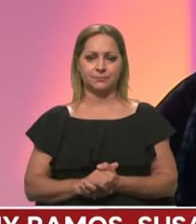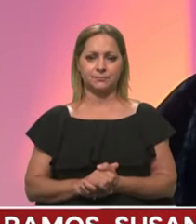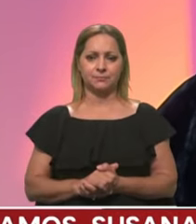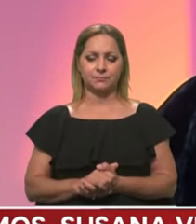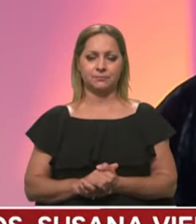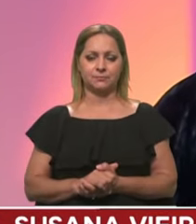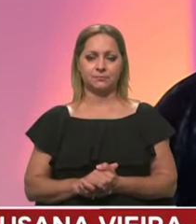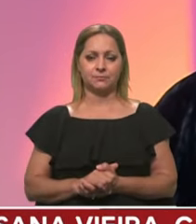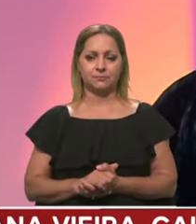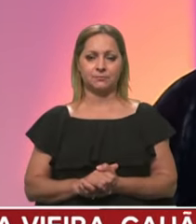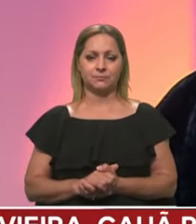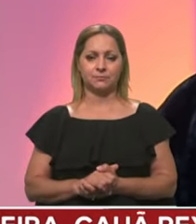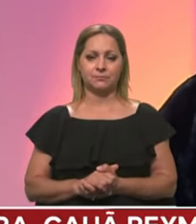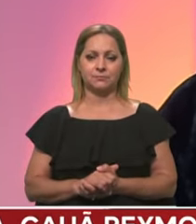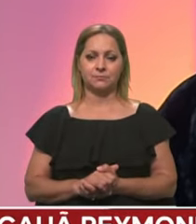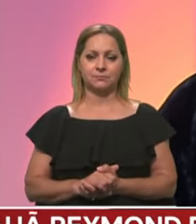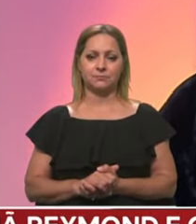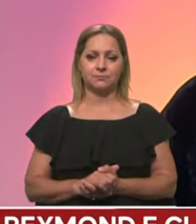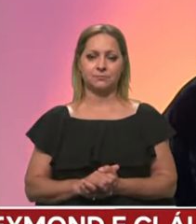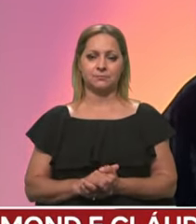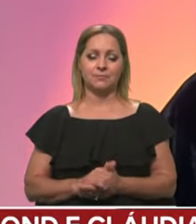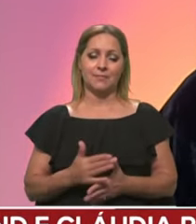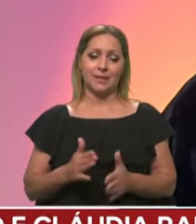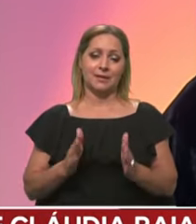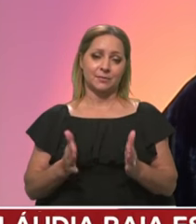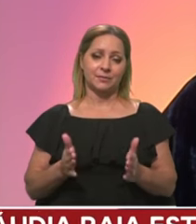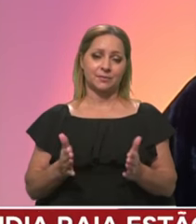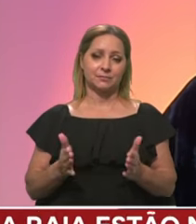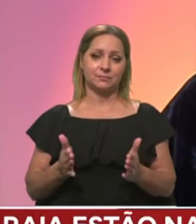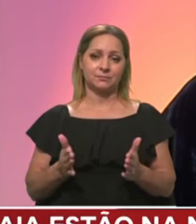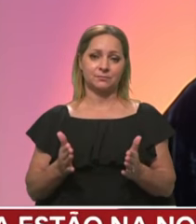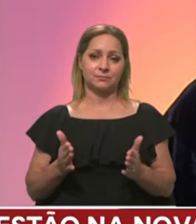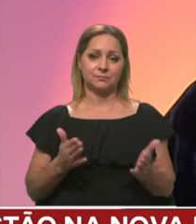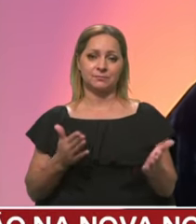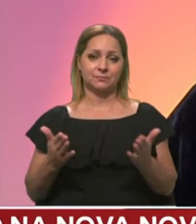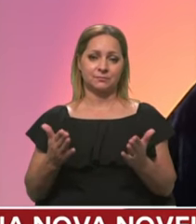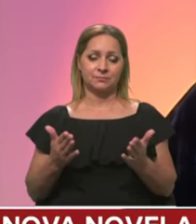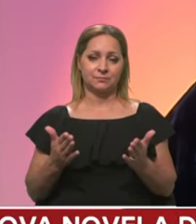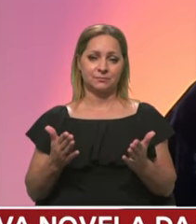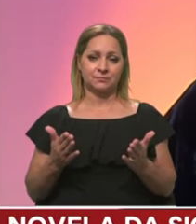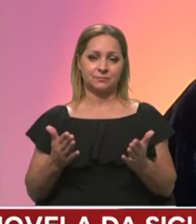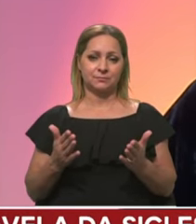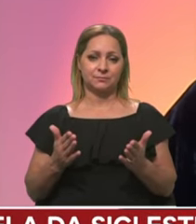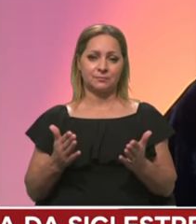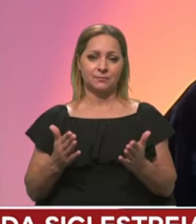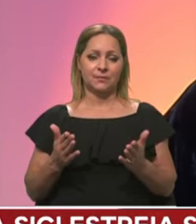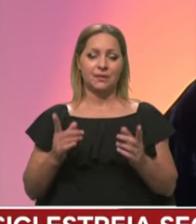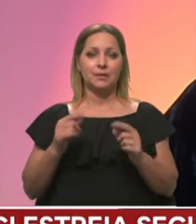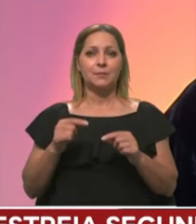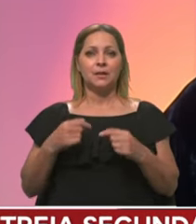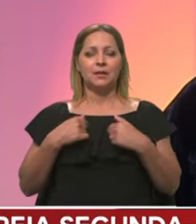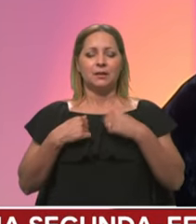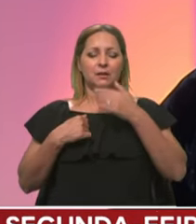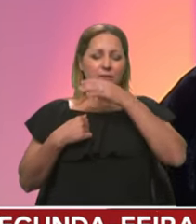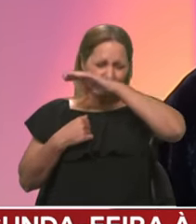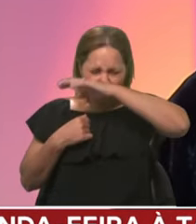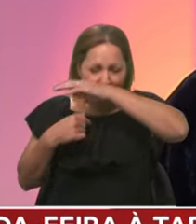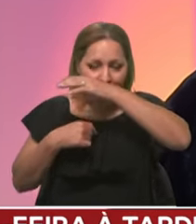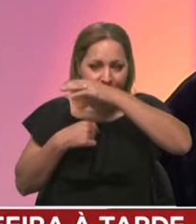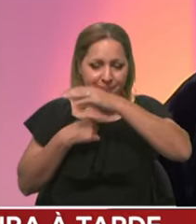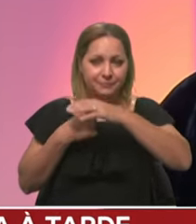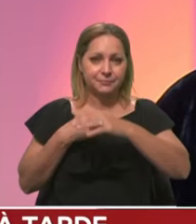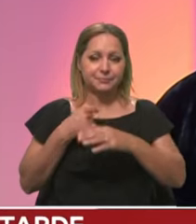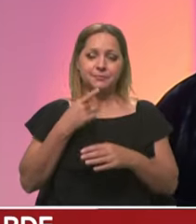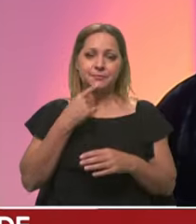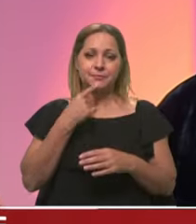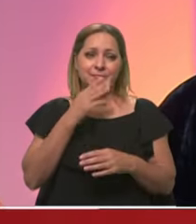sim Foi sim é é preciso mas é mas ao mesmo tempo é tu perceberes que se